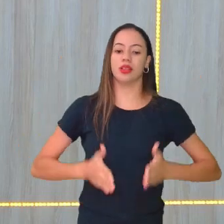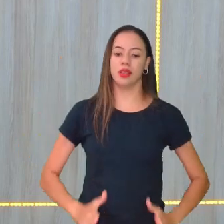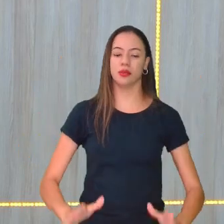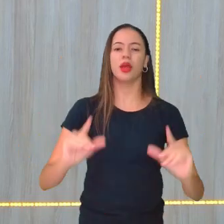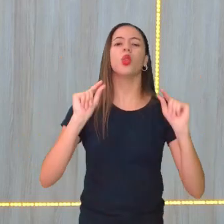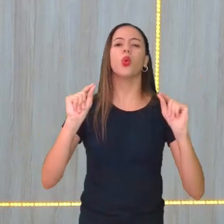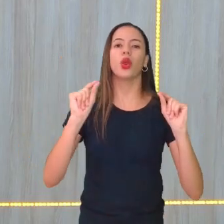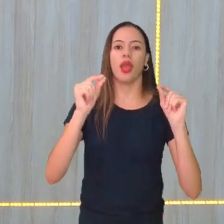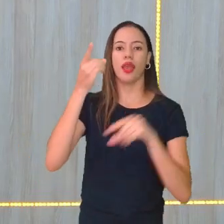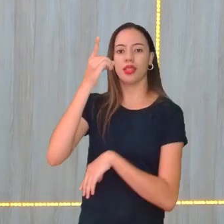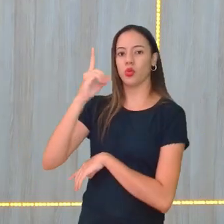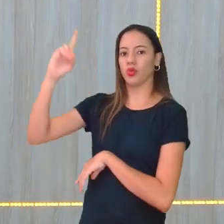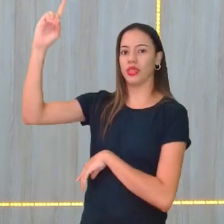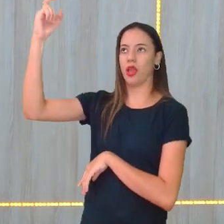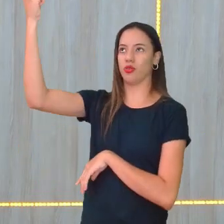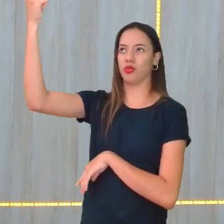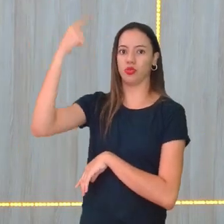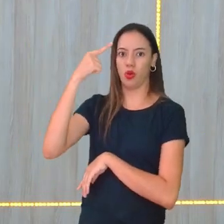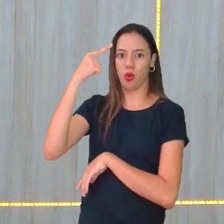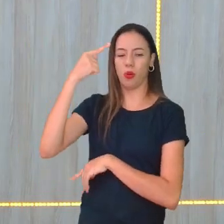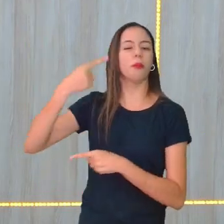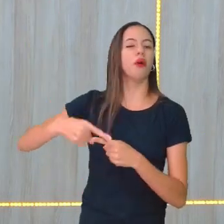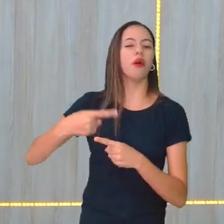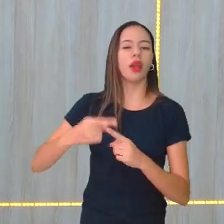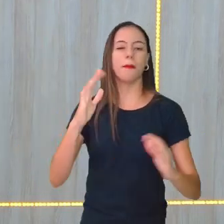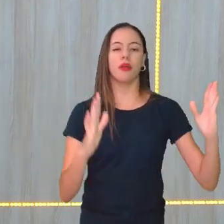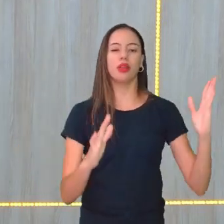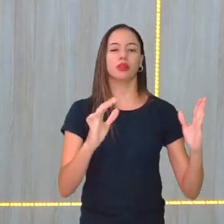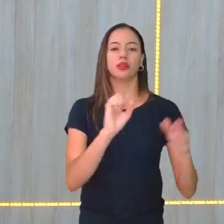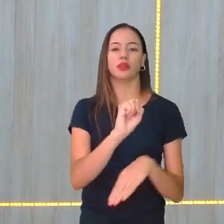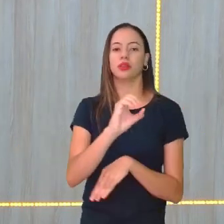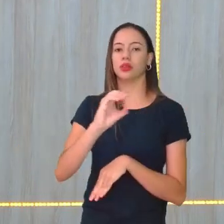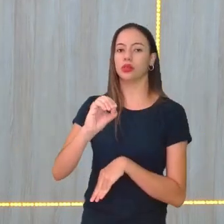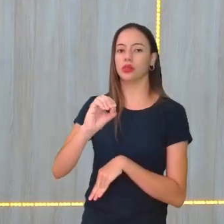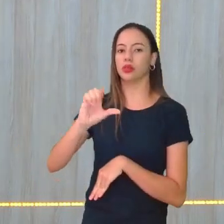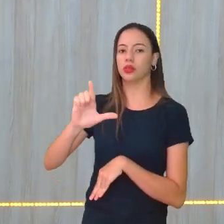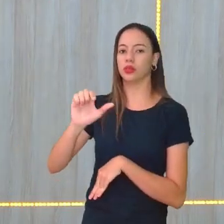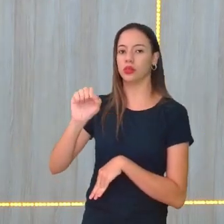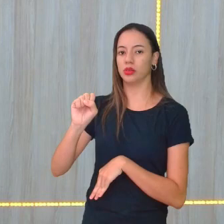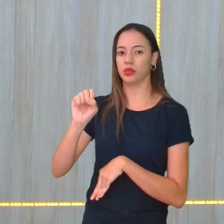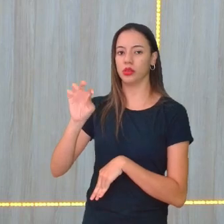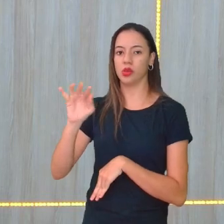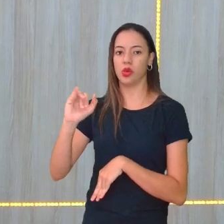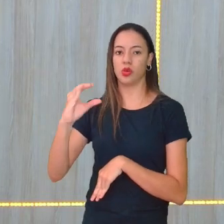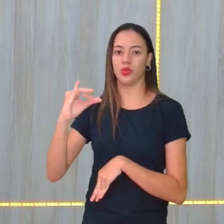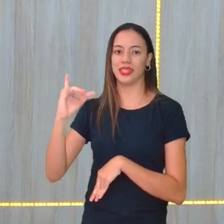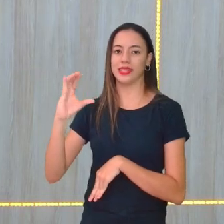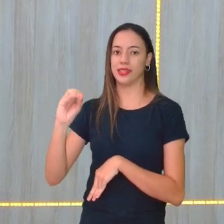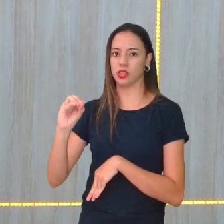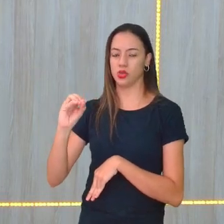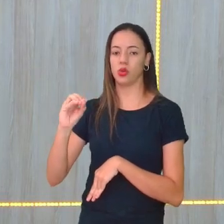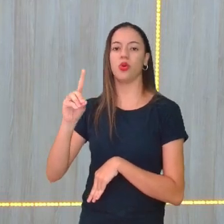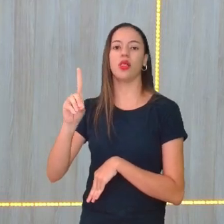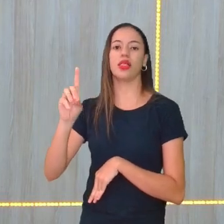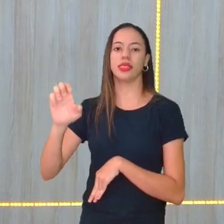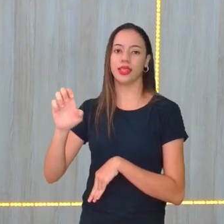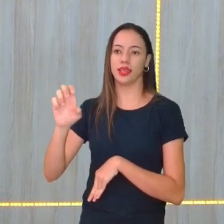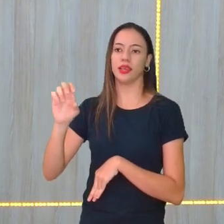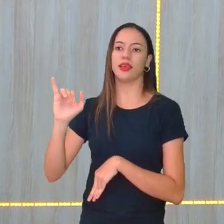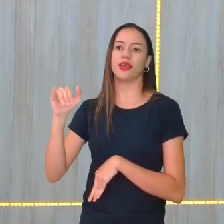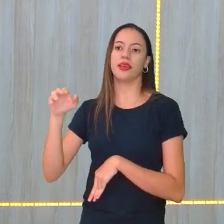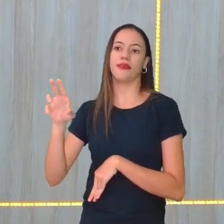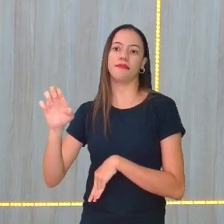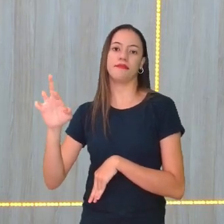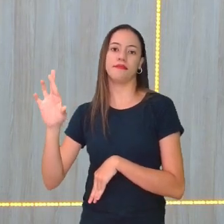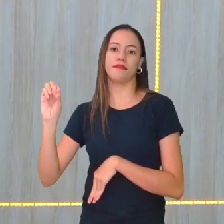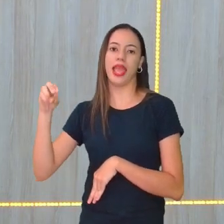Deus Sol, certo? No solstício de inverno, certo? O solstício é a fase, né, são 2